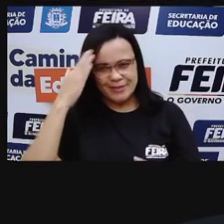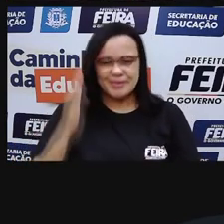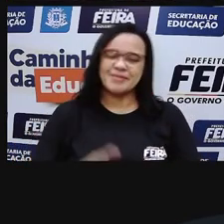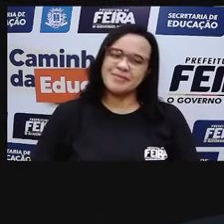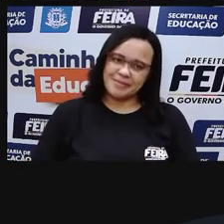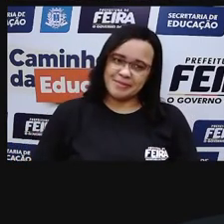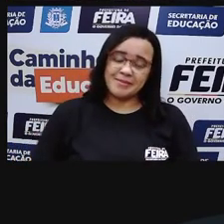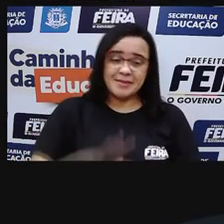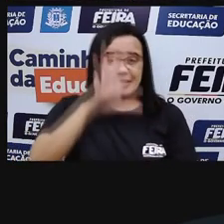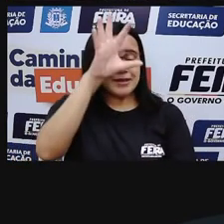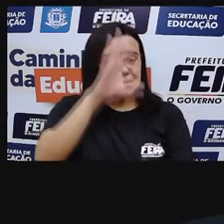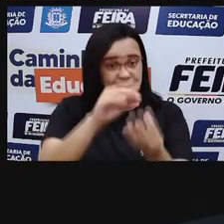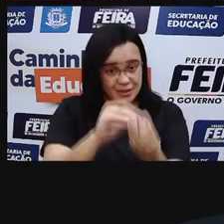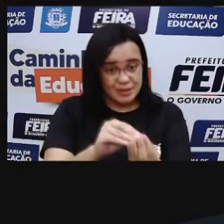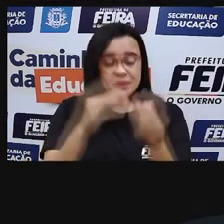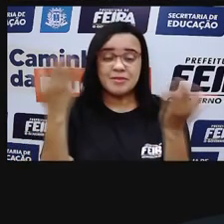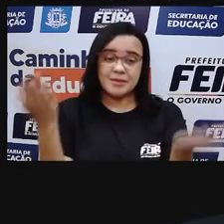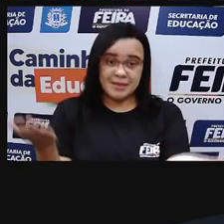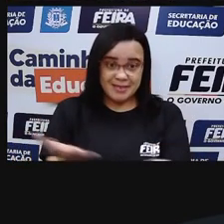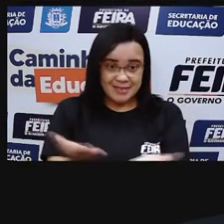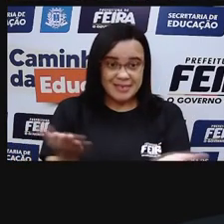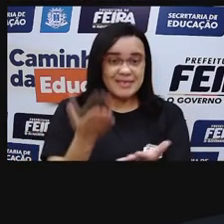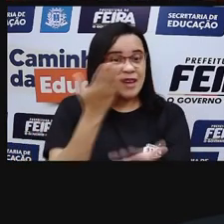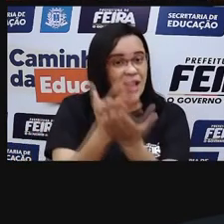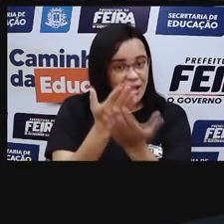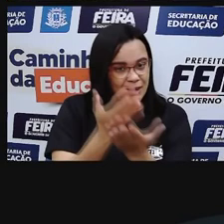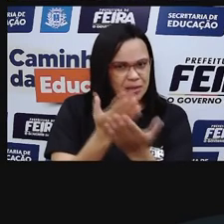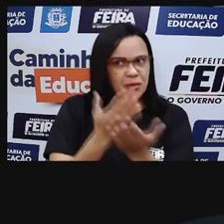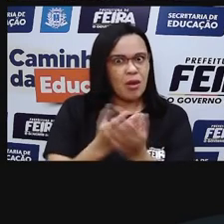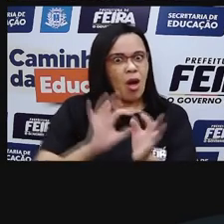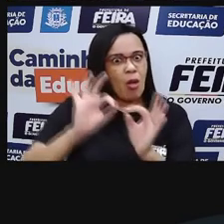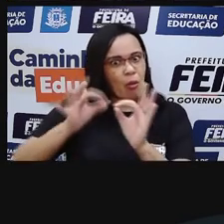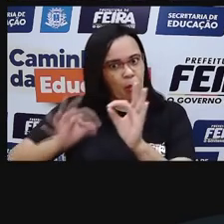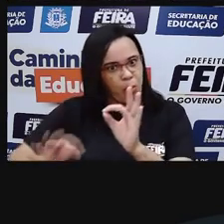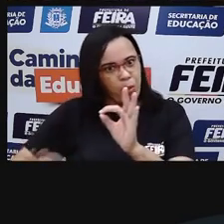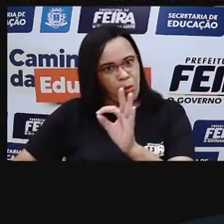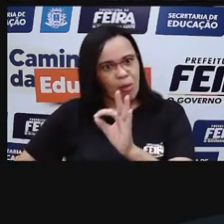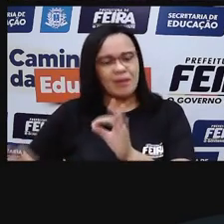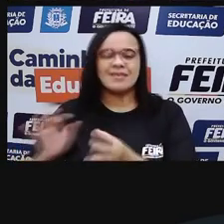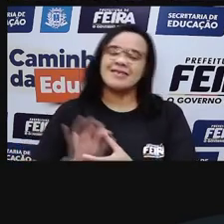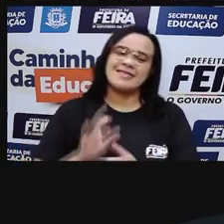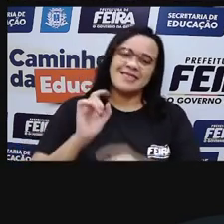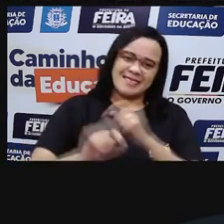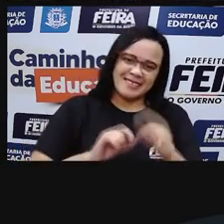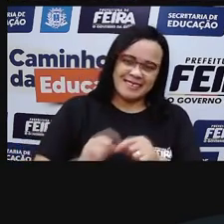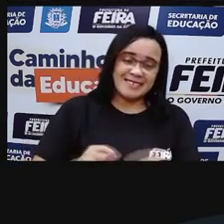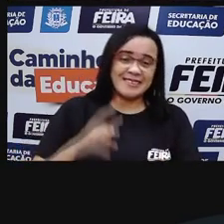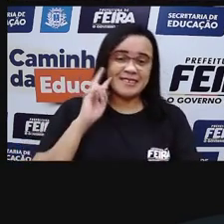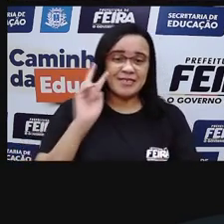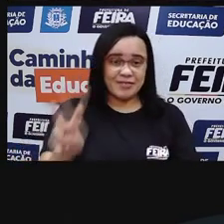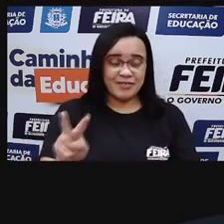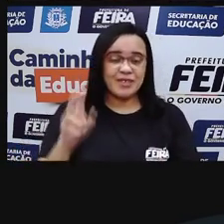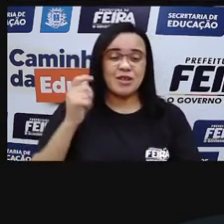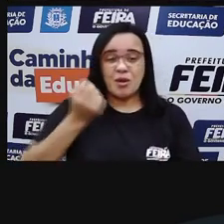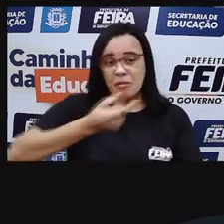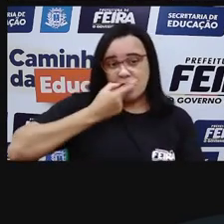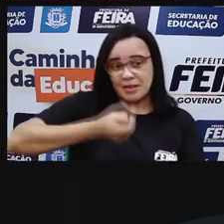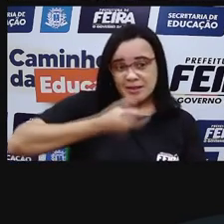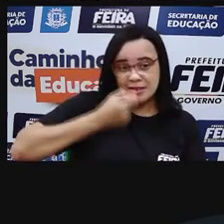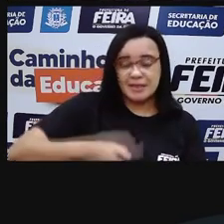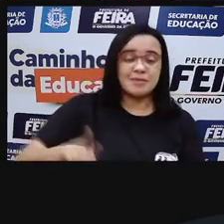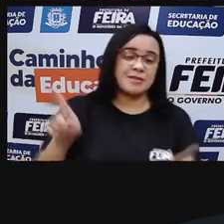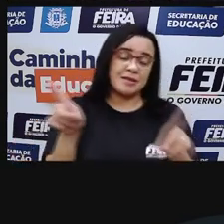então, resumindo a nossa aula, uma aula longa hoje, hein? Resumindo a nossa aula, nós vimos sobre os medicamentos e os